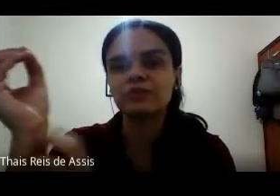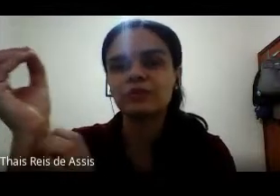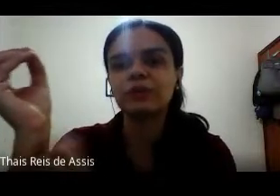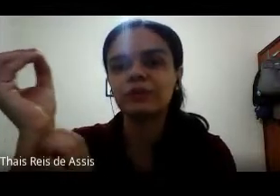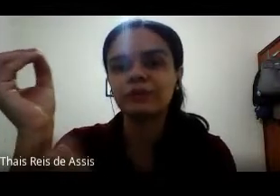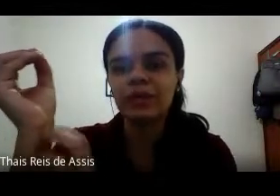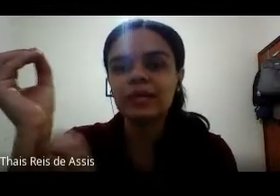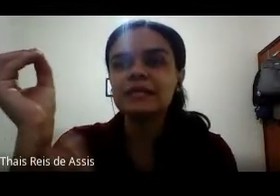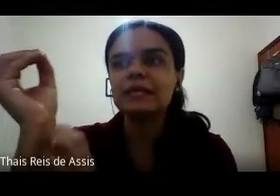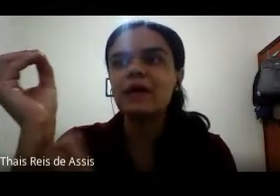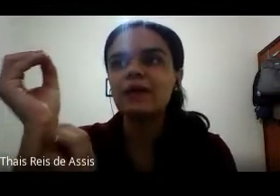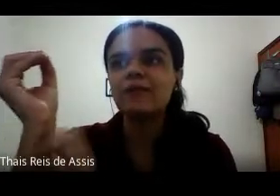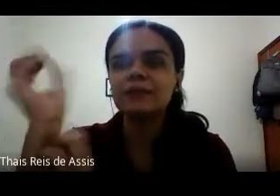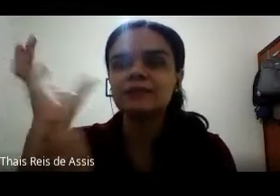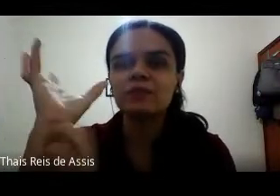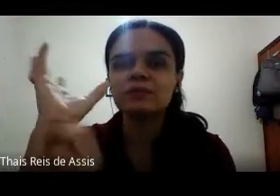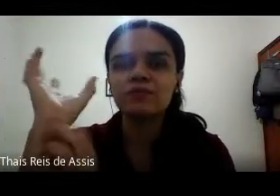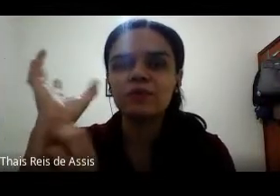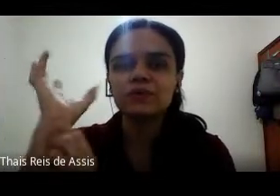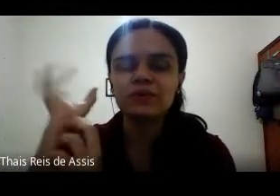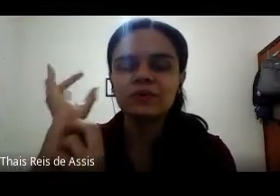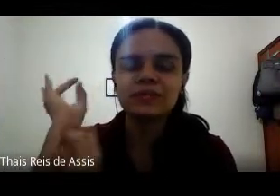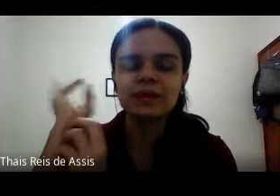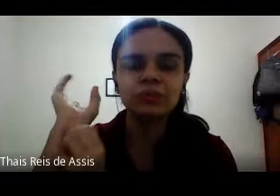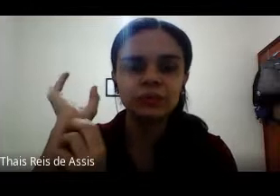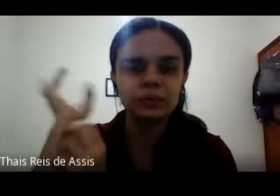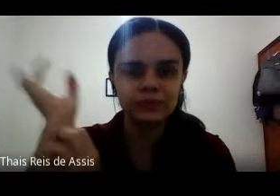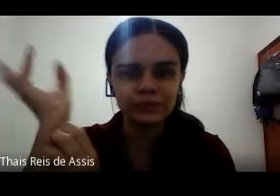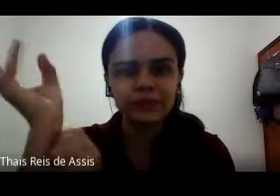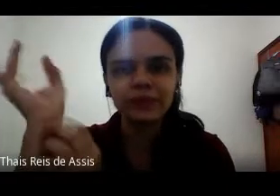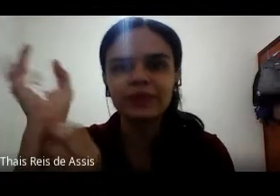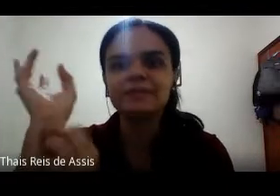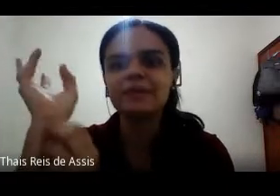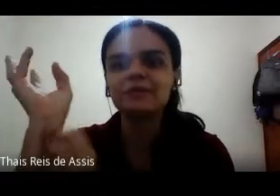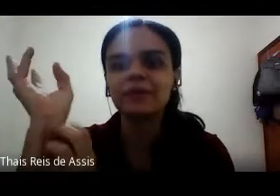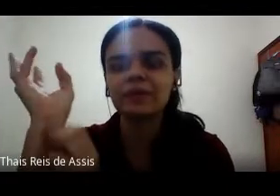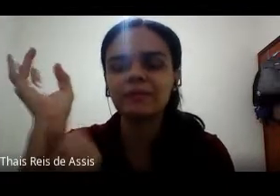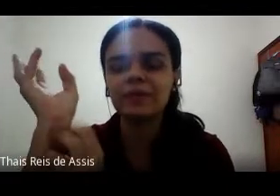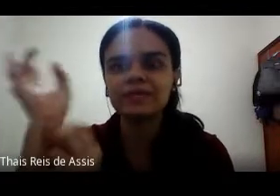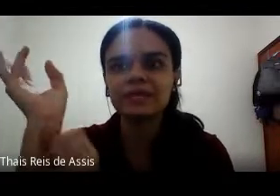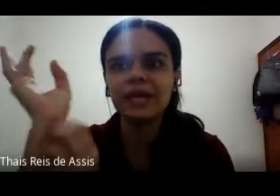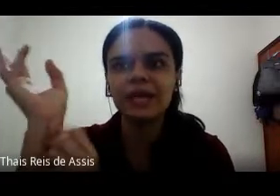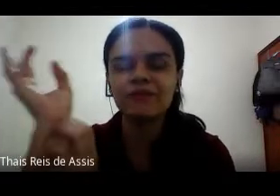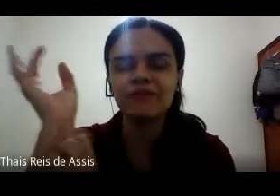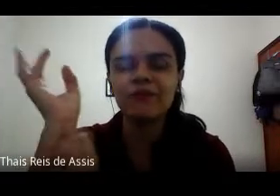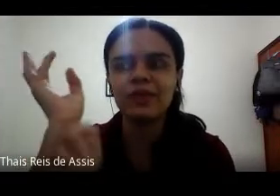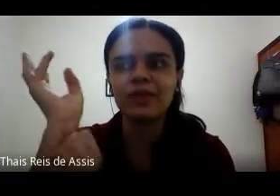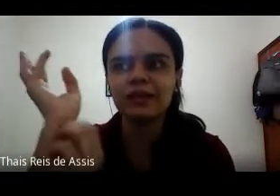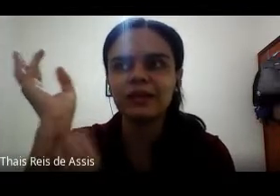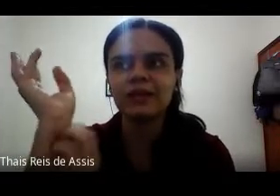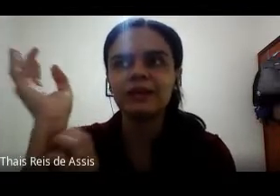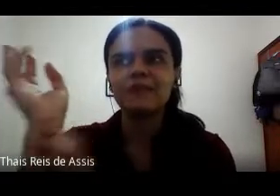que eu já domino. Então, a informação é como se fosse o estado bruto. O conhecimento é depois que ele